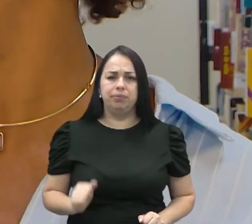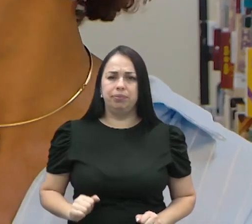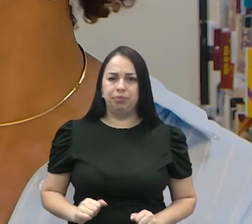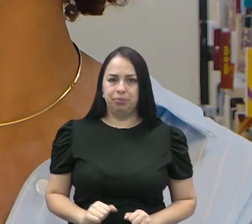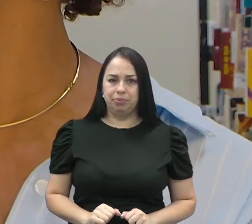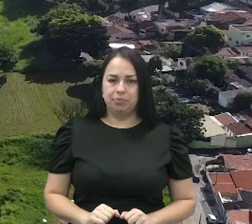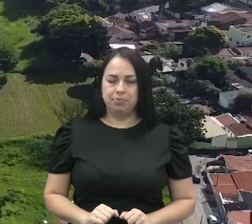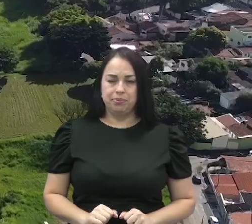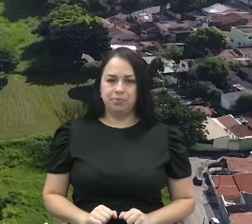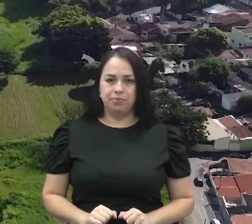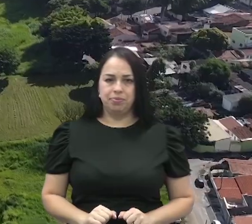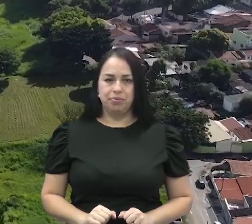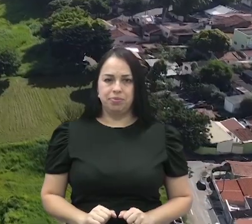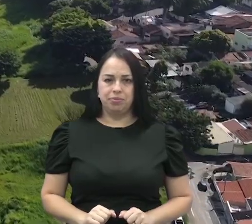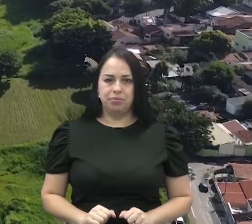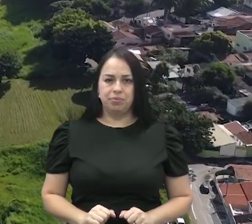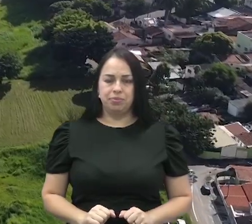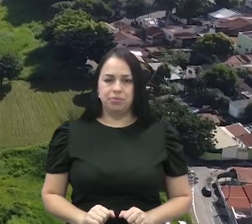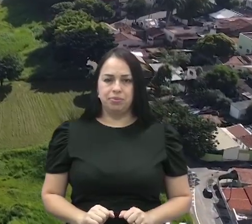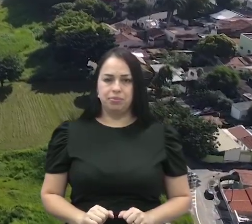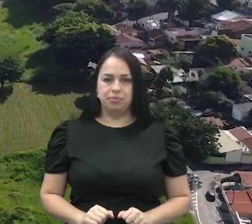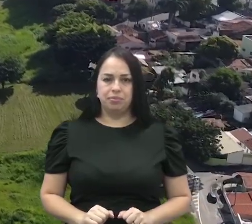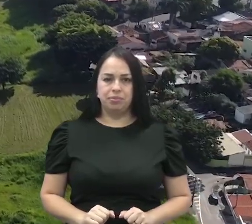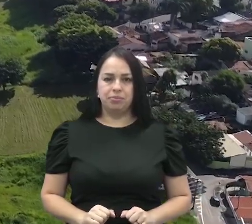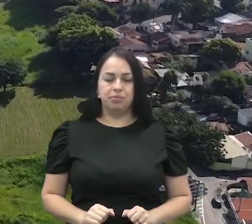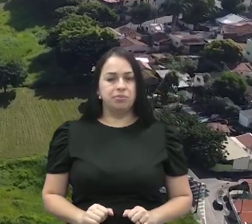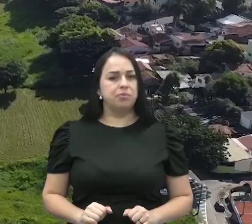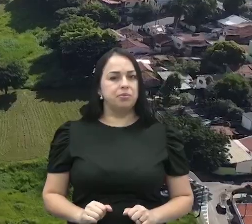que a gente mesmo cria.